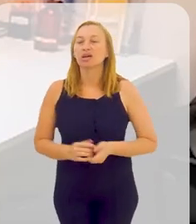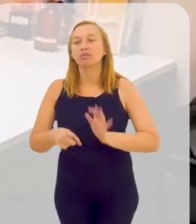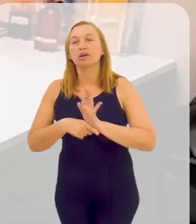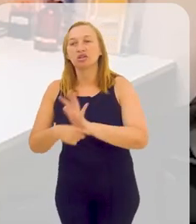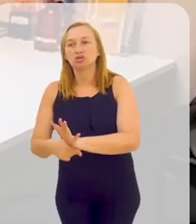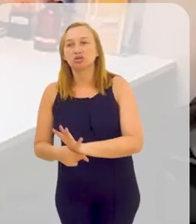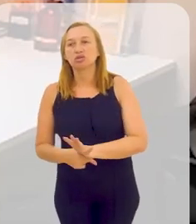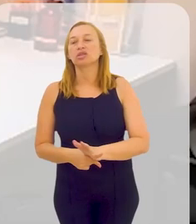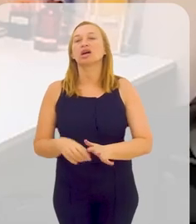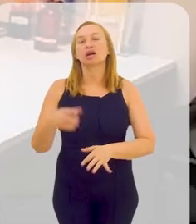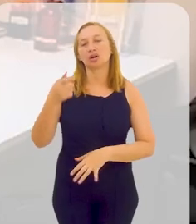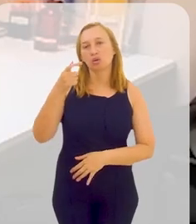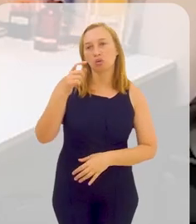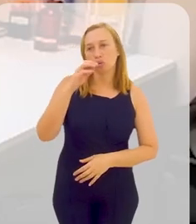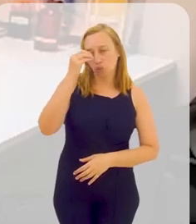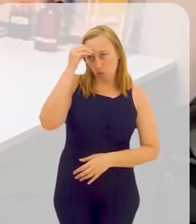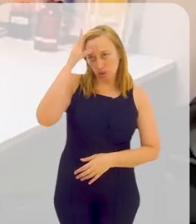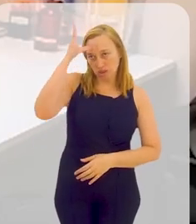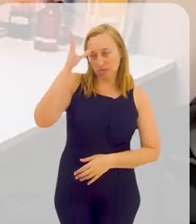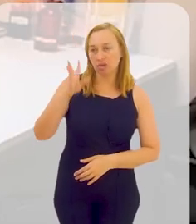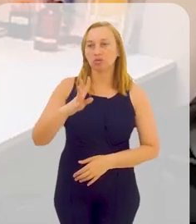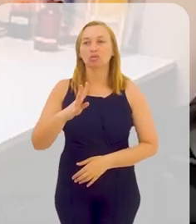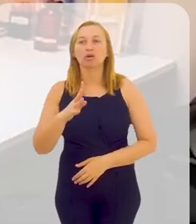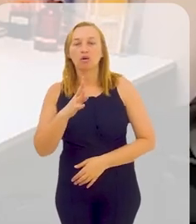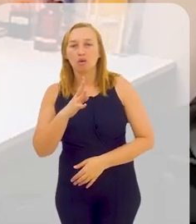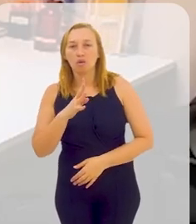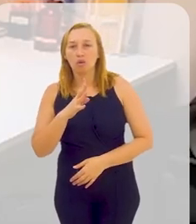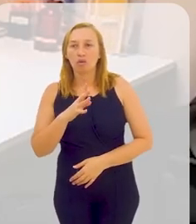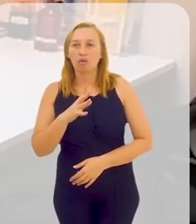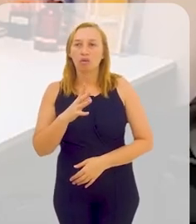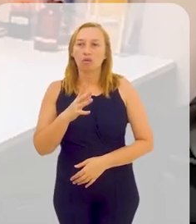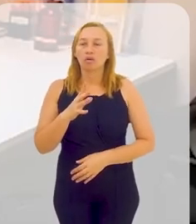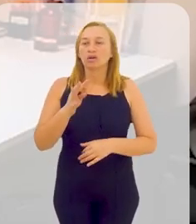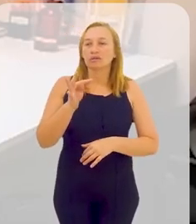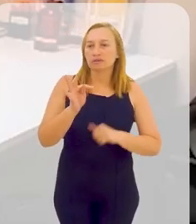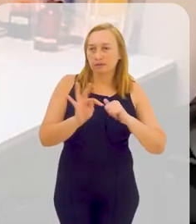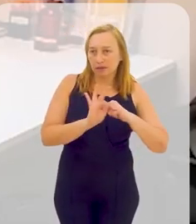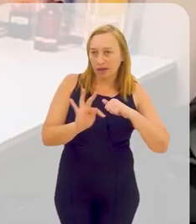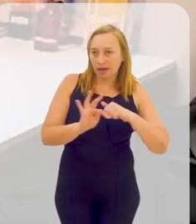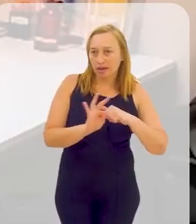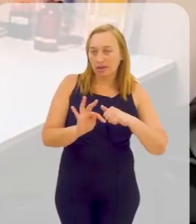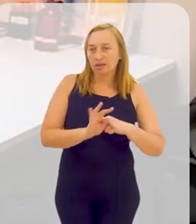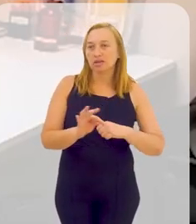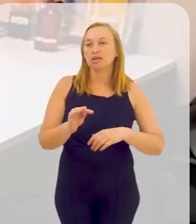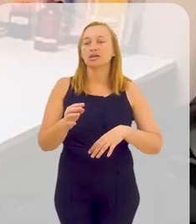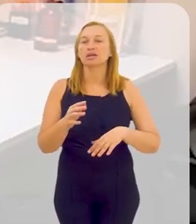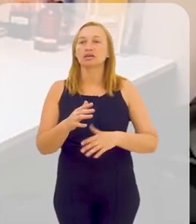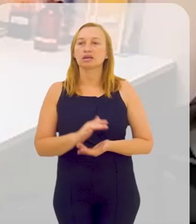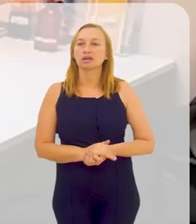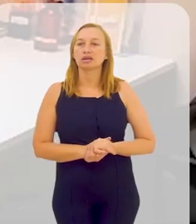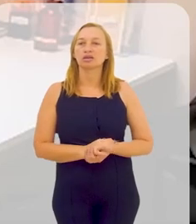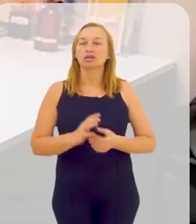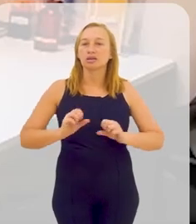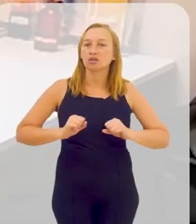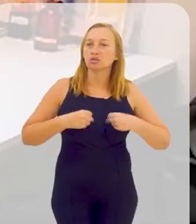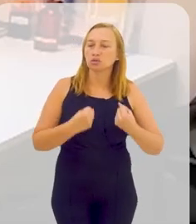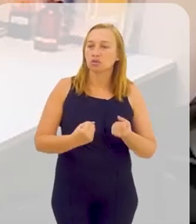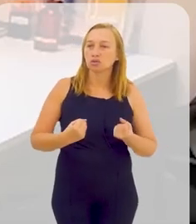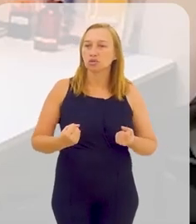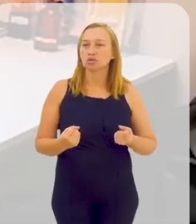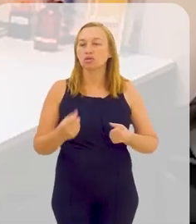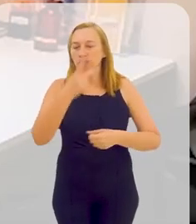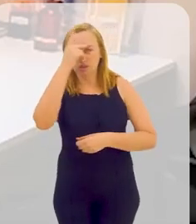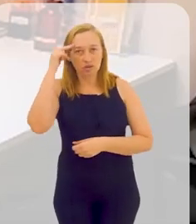vocês para ajudá-los trazendo esse conhecimento e essa experiência técnica específica e mercadológica e para